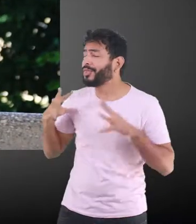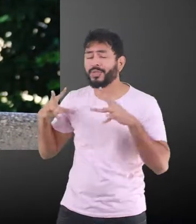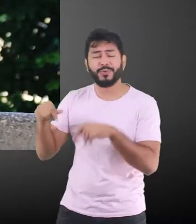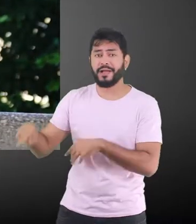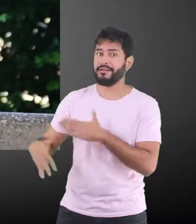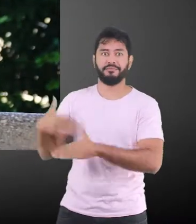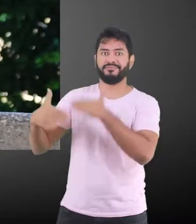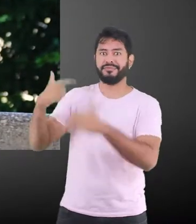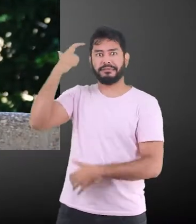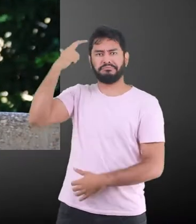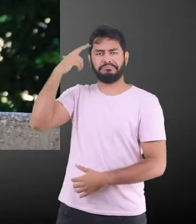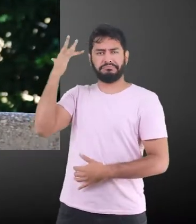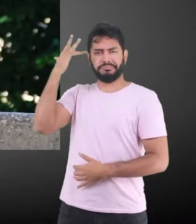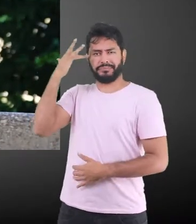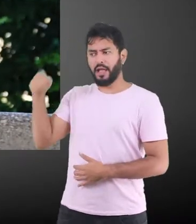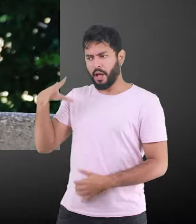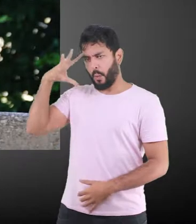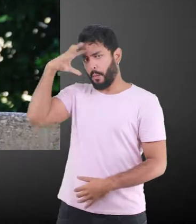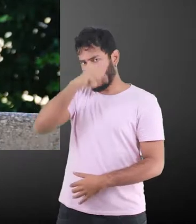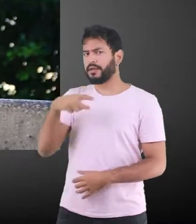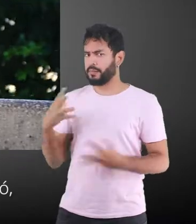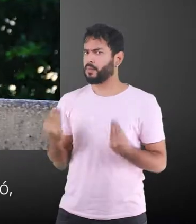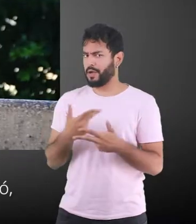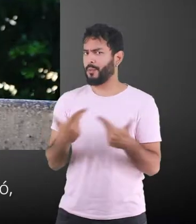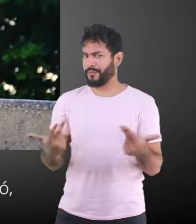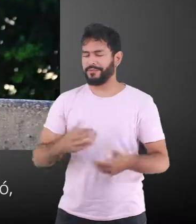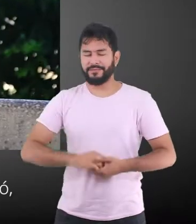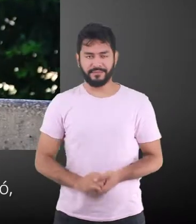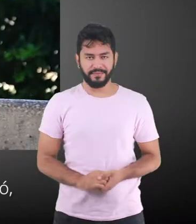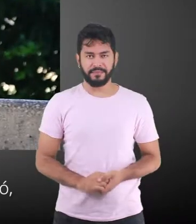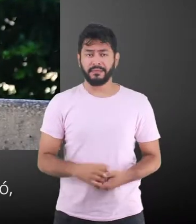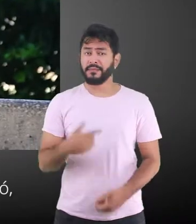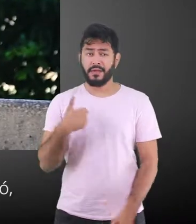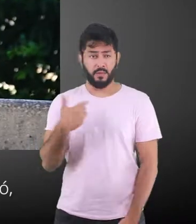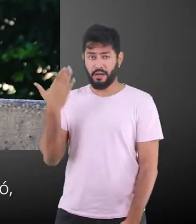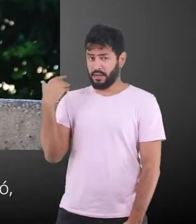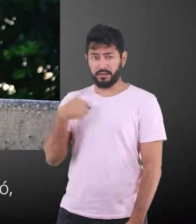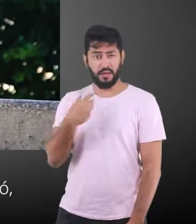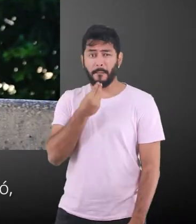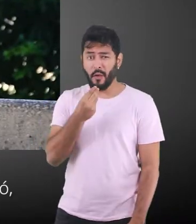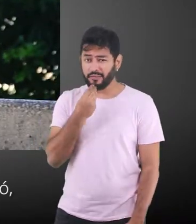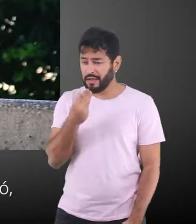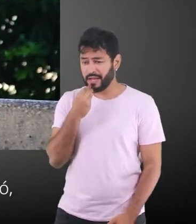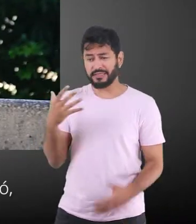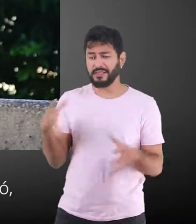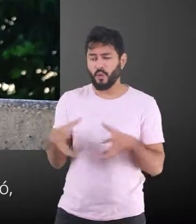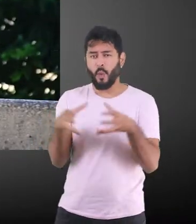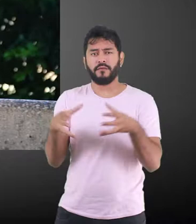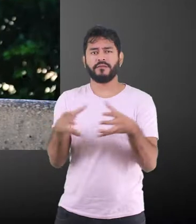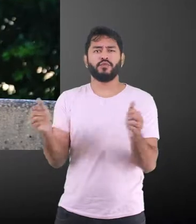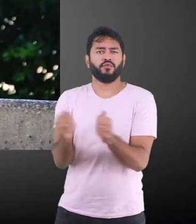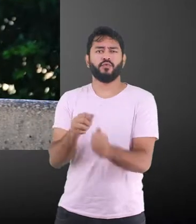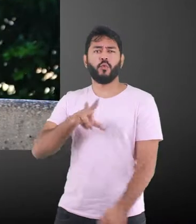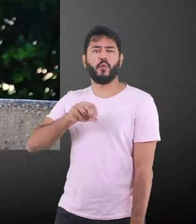Aí ela compreende muita coisa que se passa ao redor dela. Eu não tive a oportunidade de conviver com nenhuma avó,